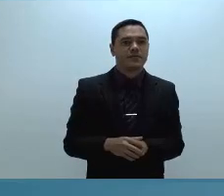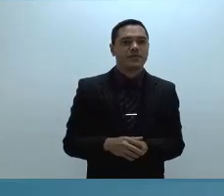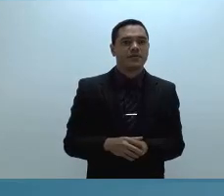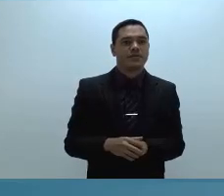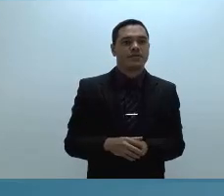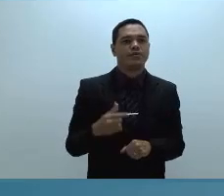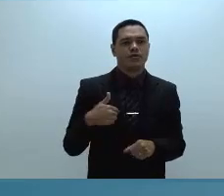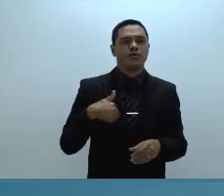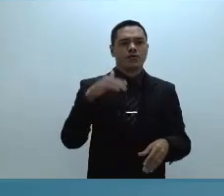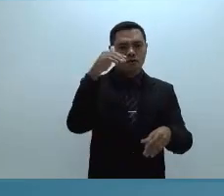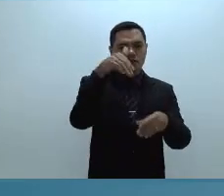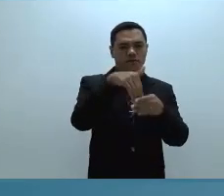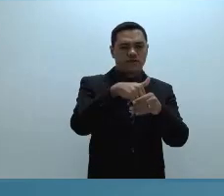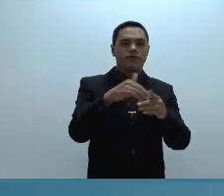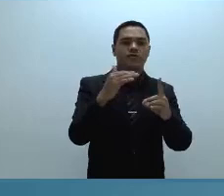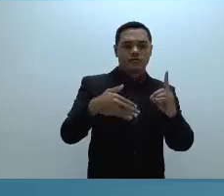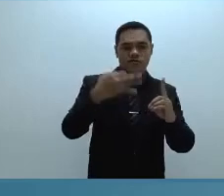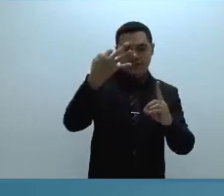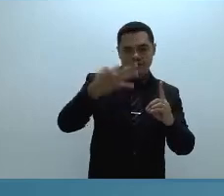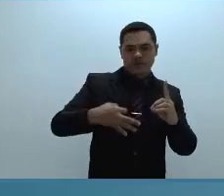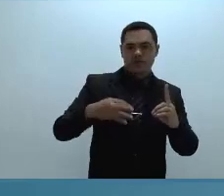o desembargador Roberto.